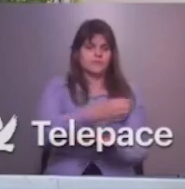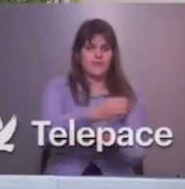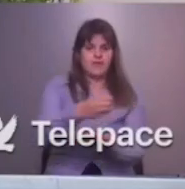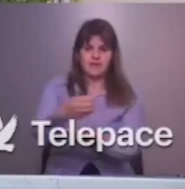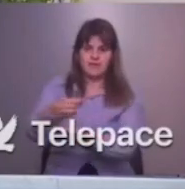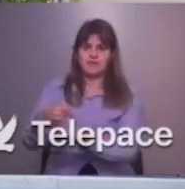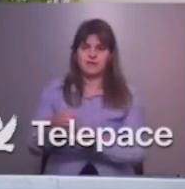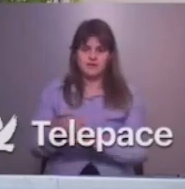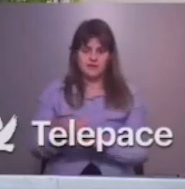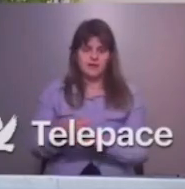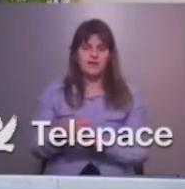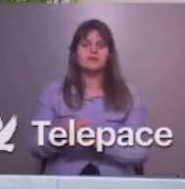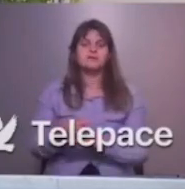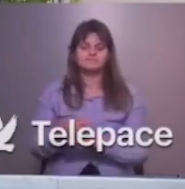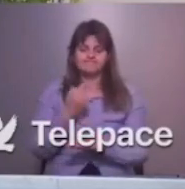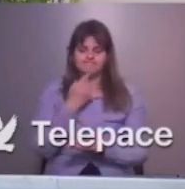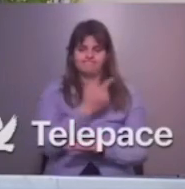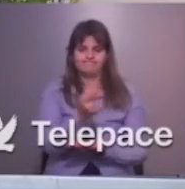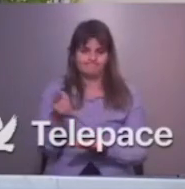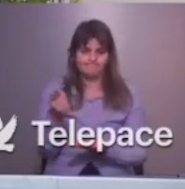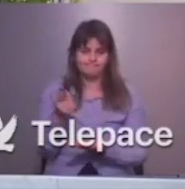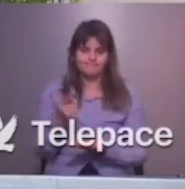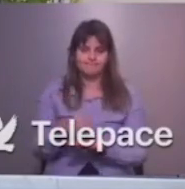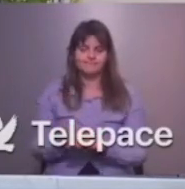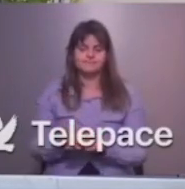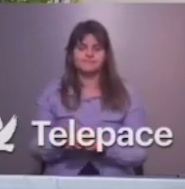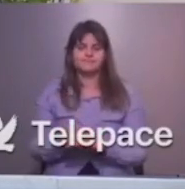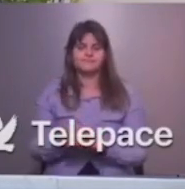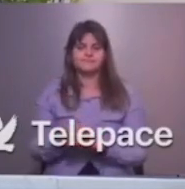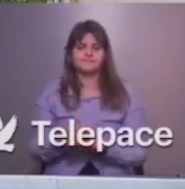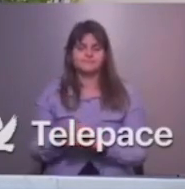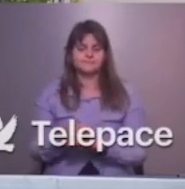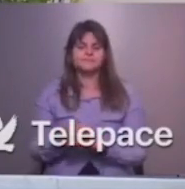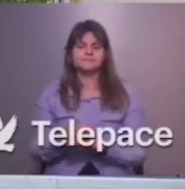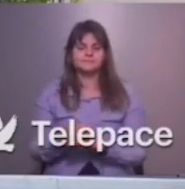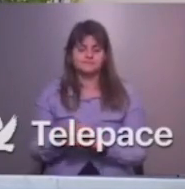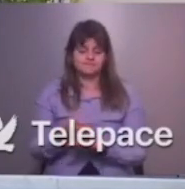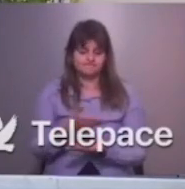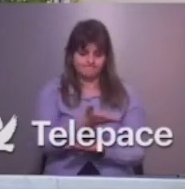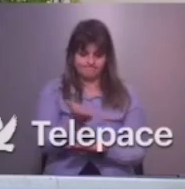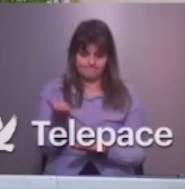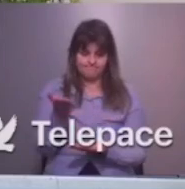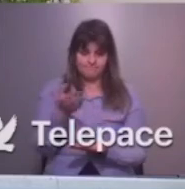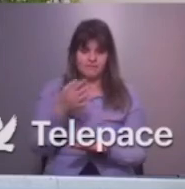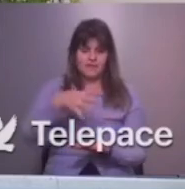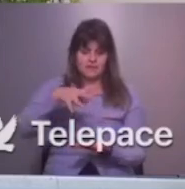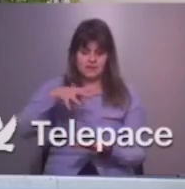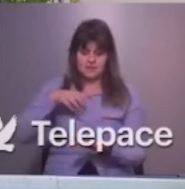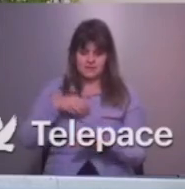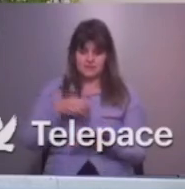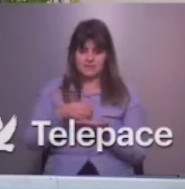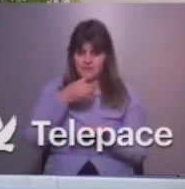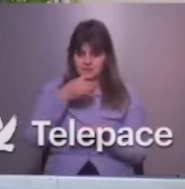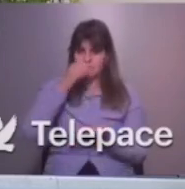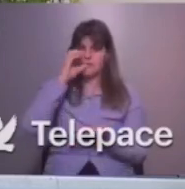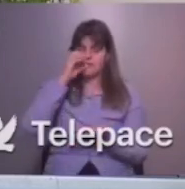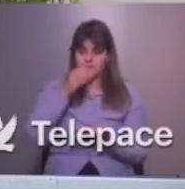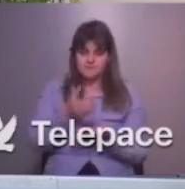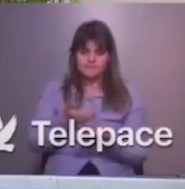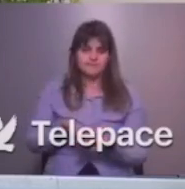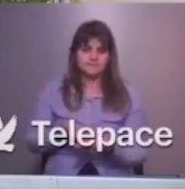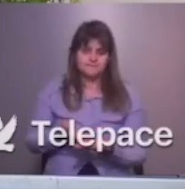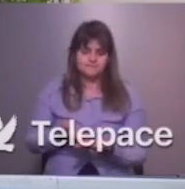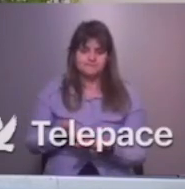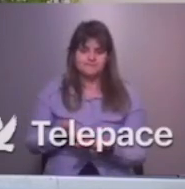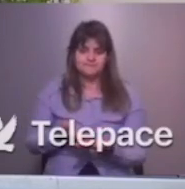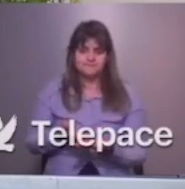gratias agens, dedit discipuli suis dices, accipit et vivit ex